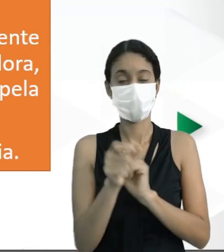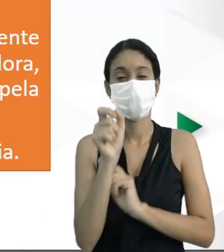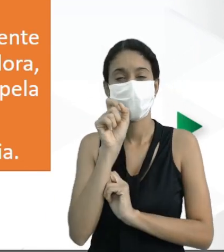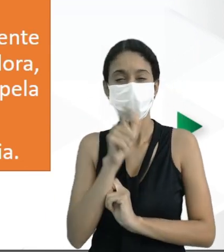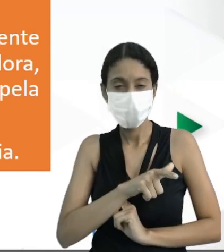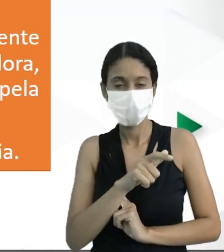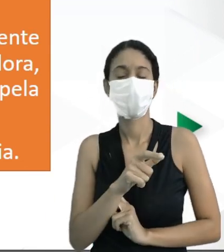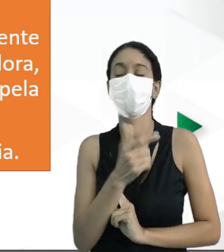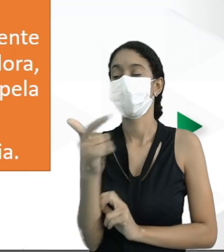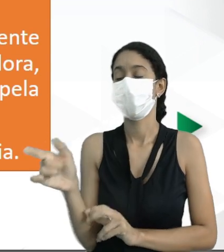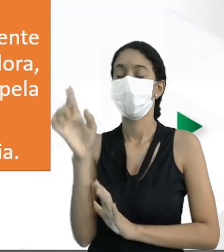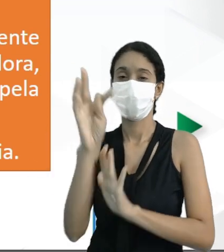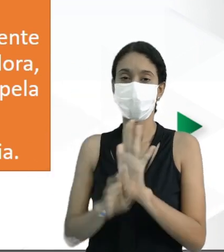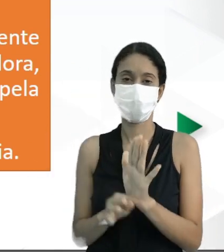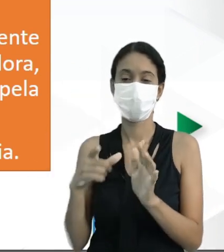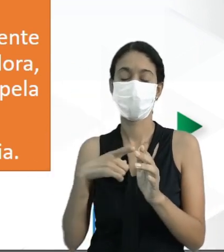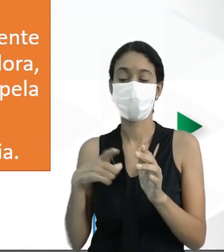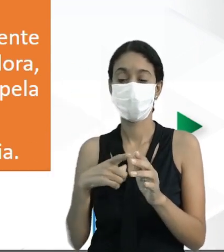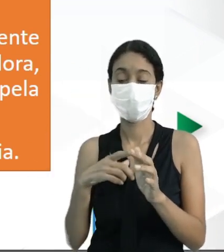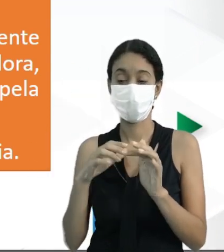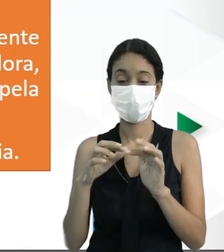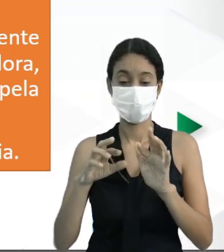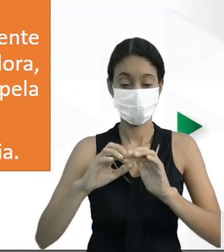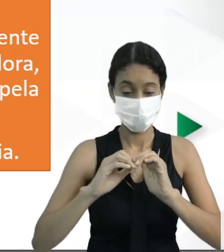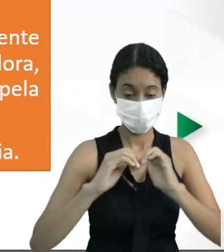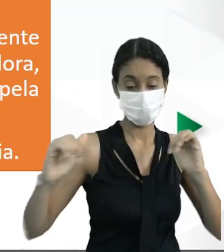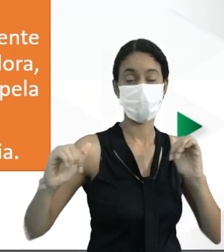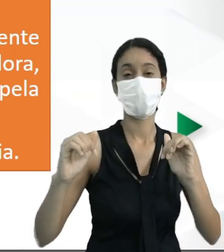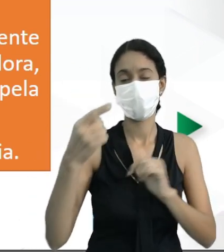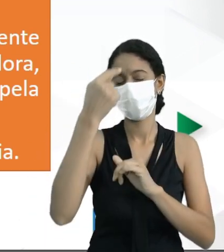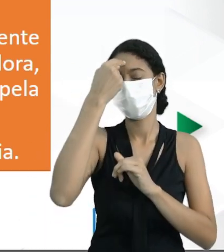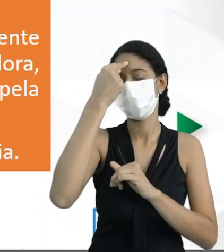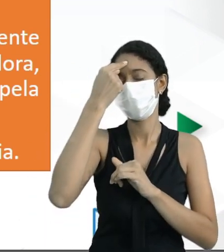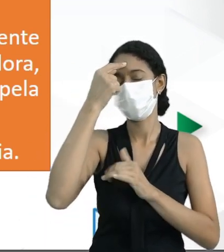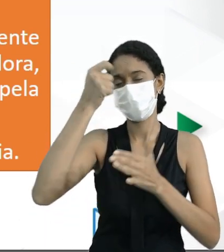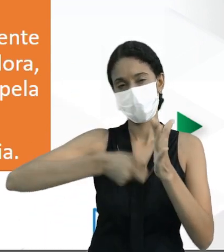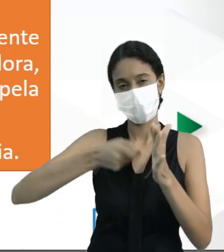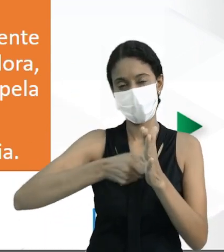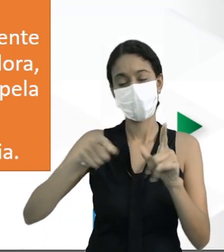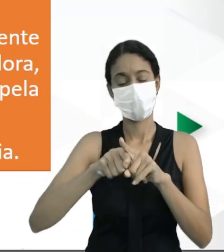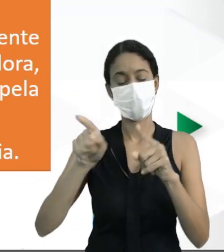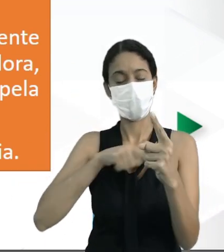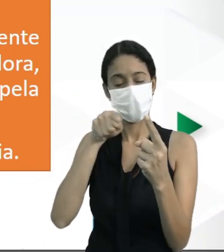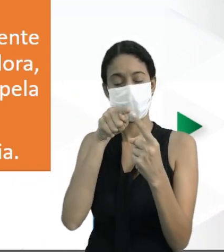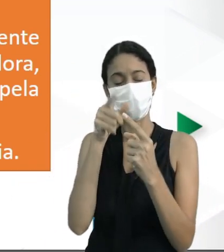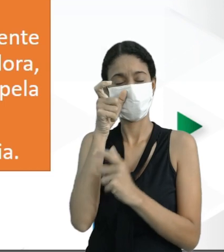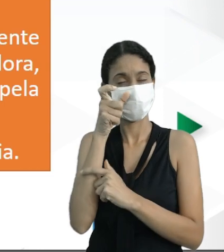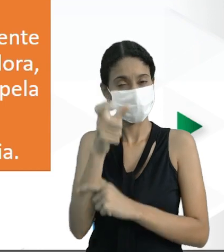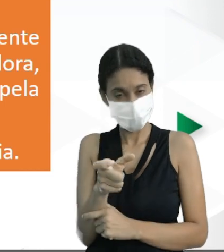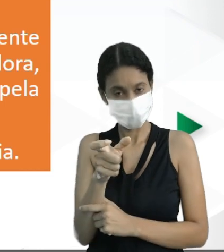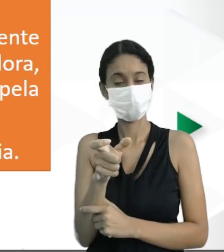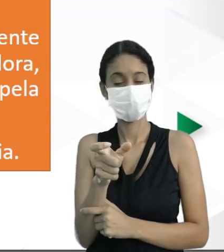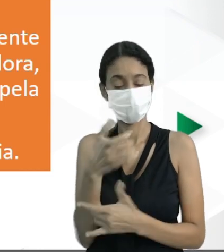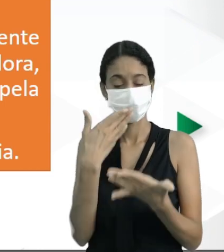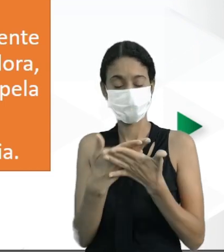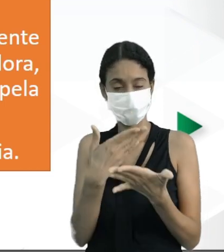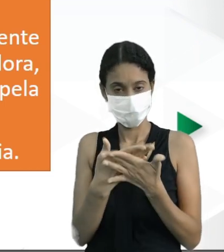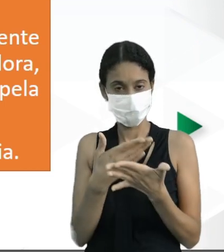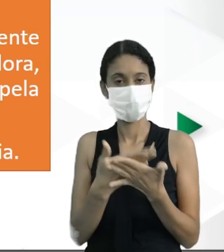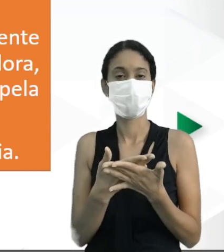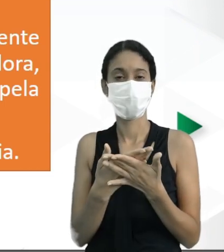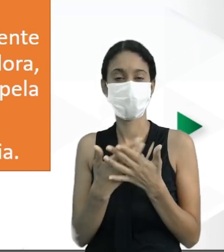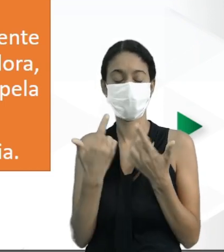trazemos antes da escola, antes da escritura daquele texto, certo? Então, quando existem frases e